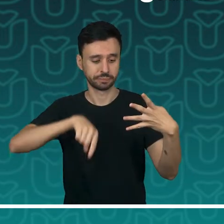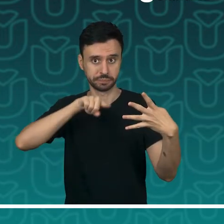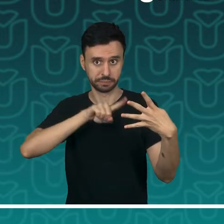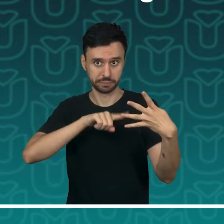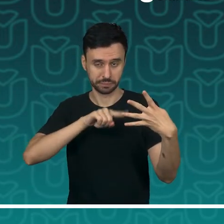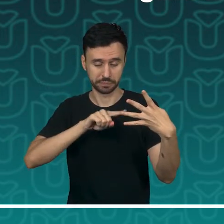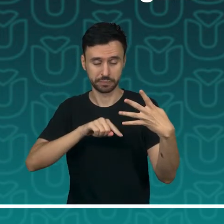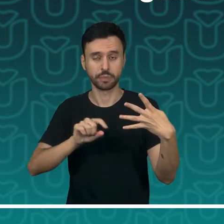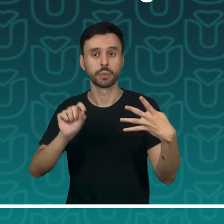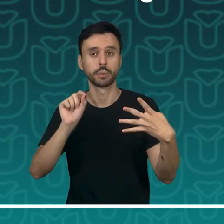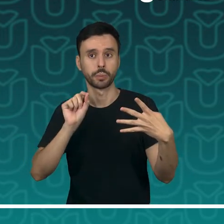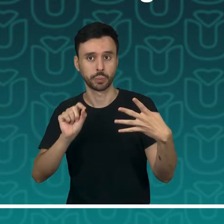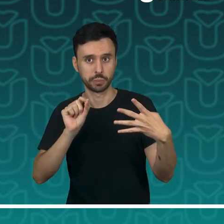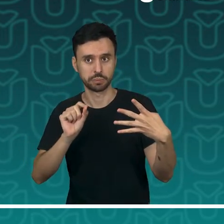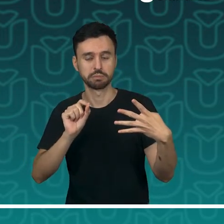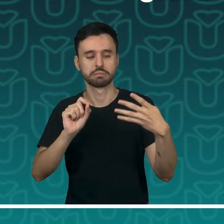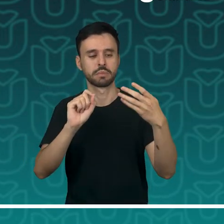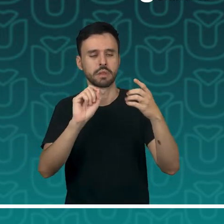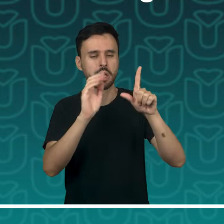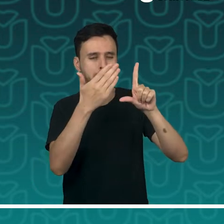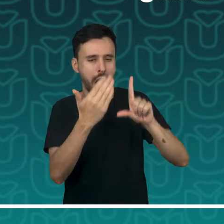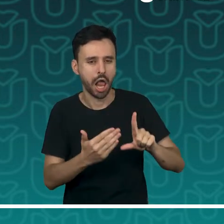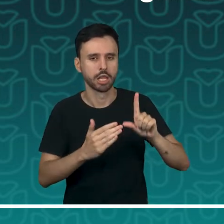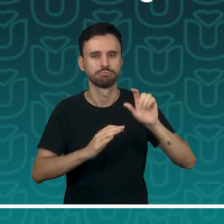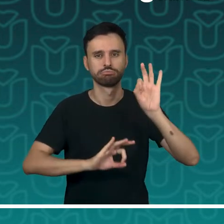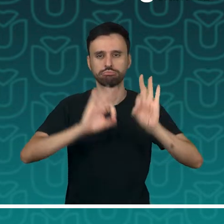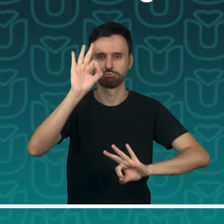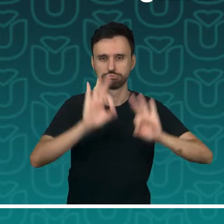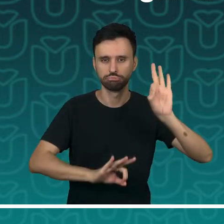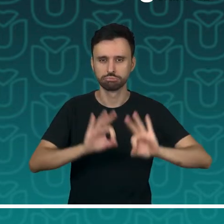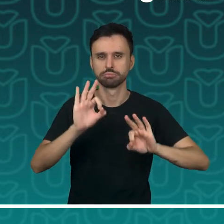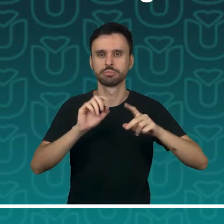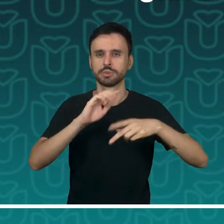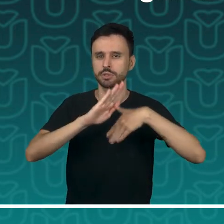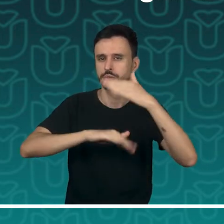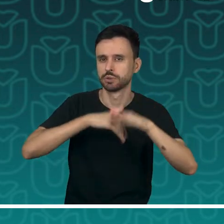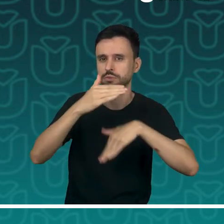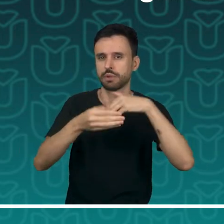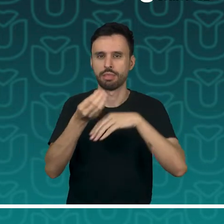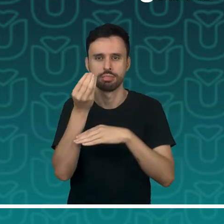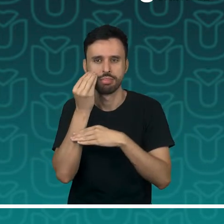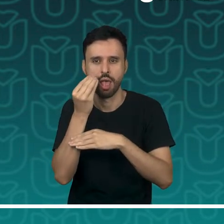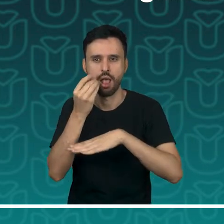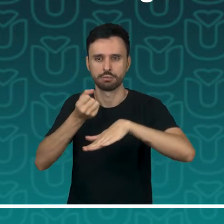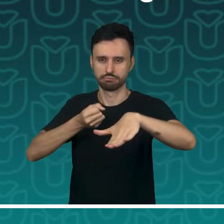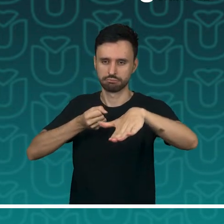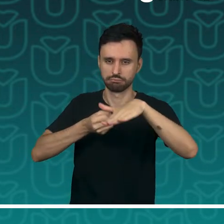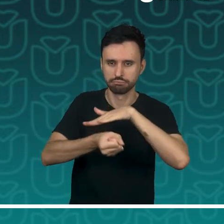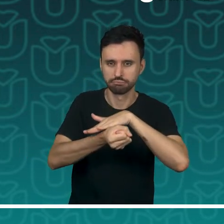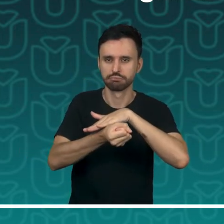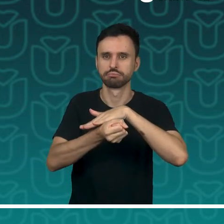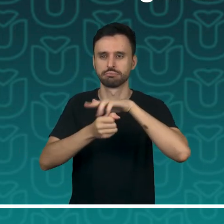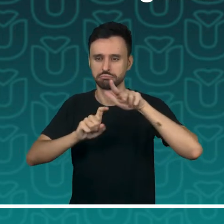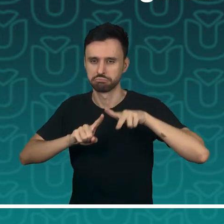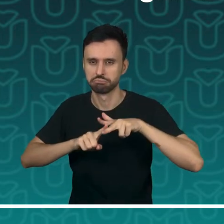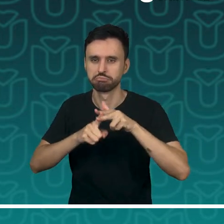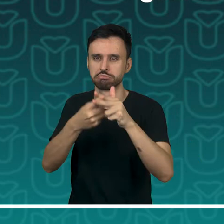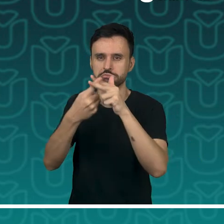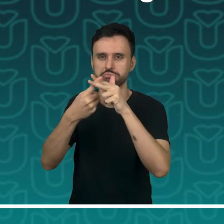informação. O curso também vai qualificar profissionais para análise, projeção, desenvolvimento, teste,